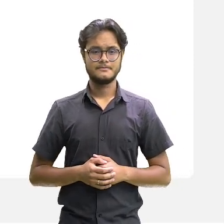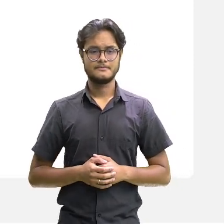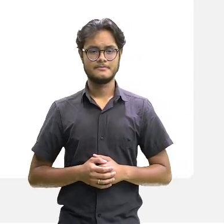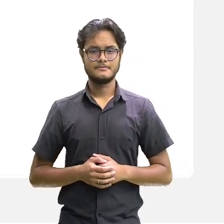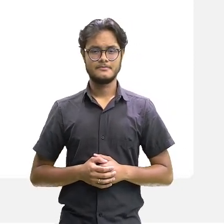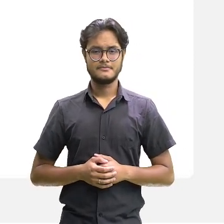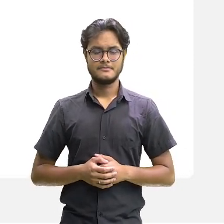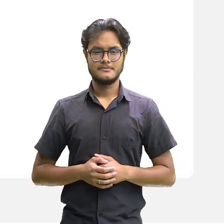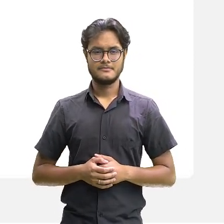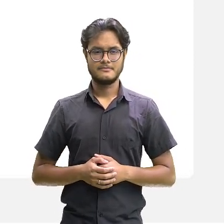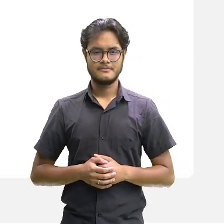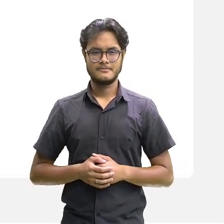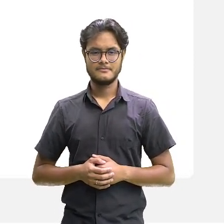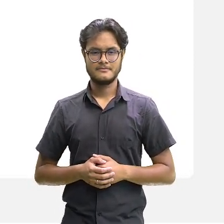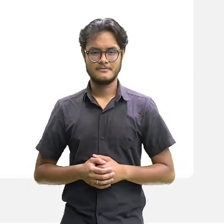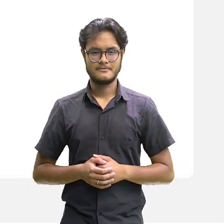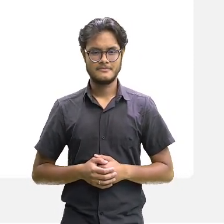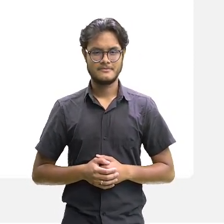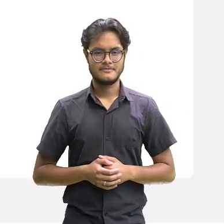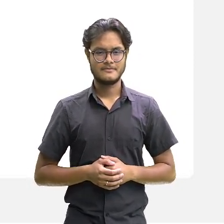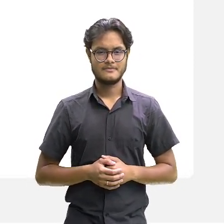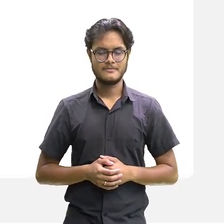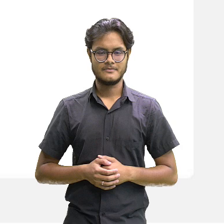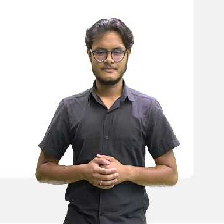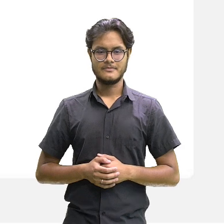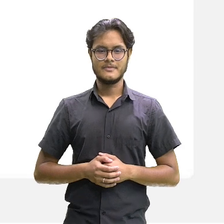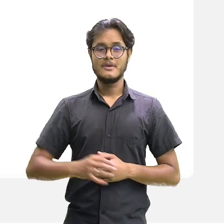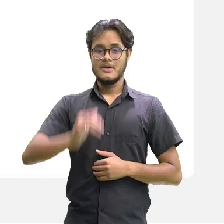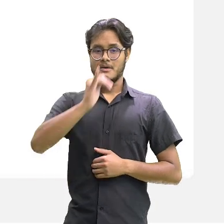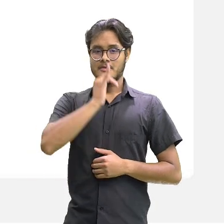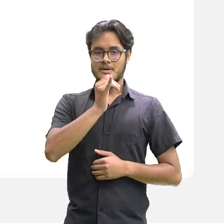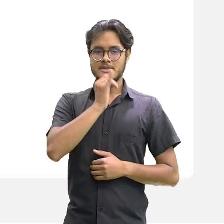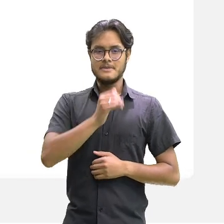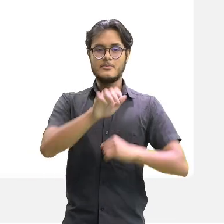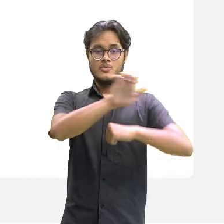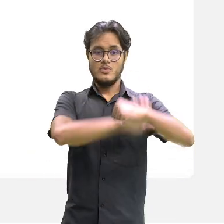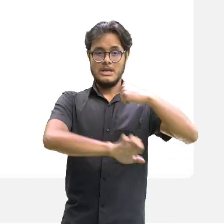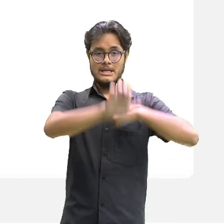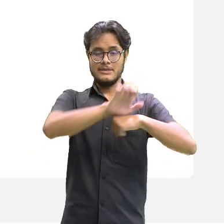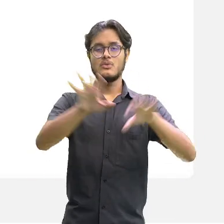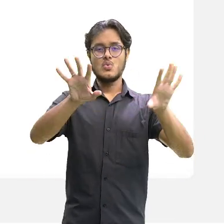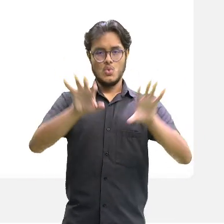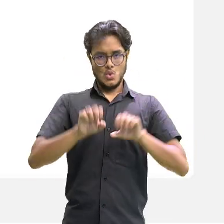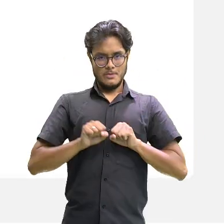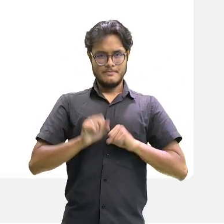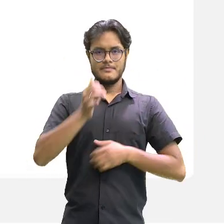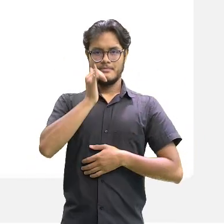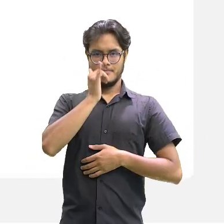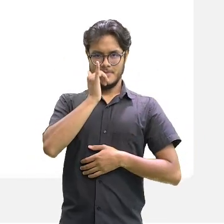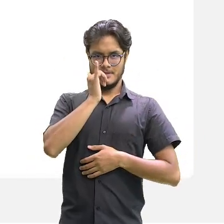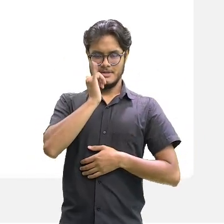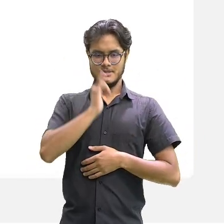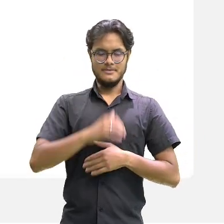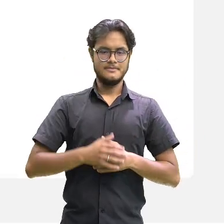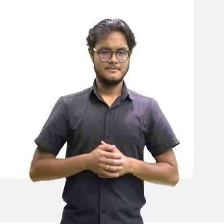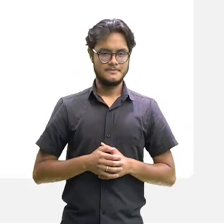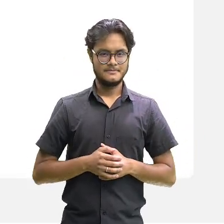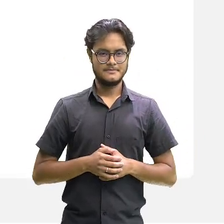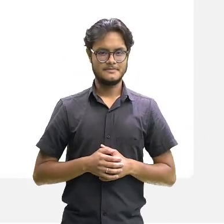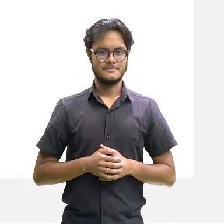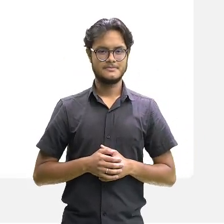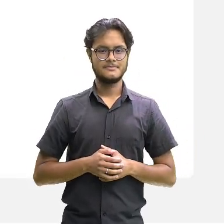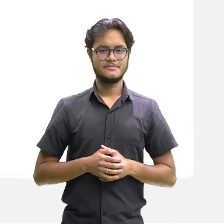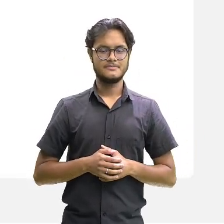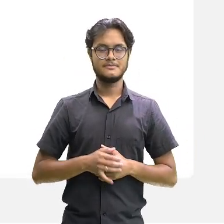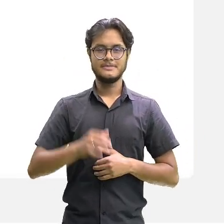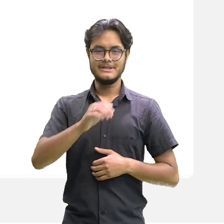na primeira imagem, o elétron está recebendo energia, né? Quando ele recebe energia, ele vai para uma órbita